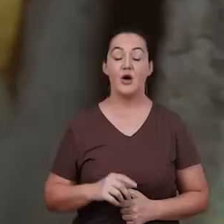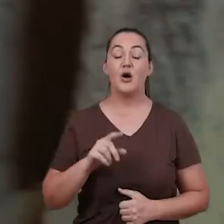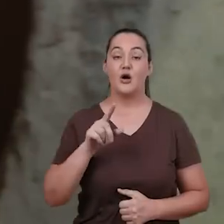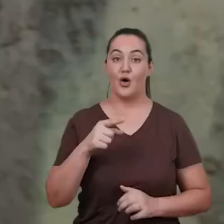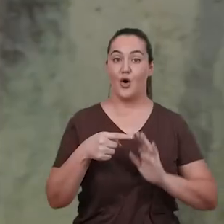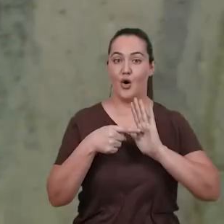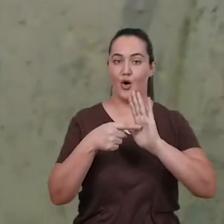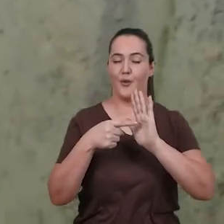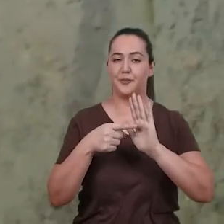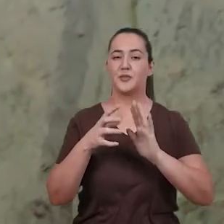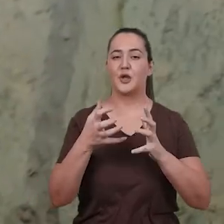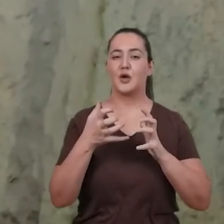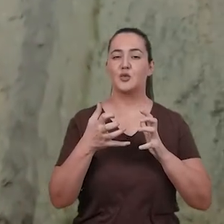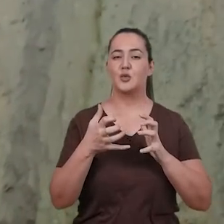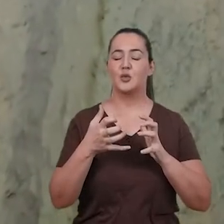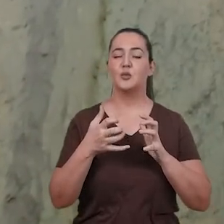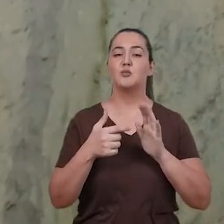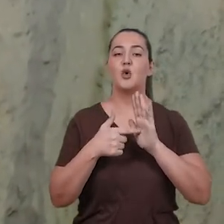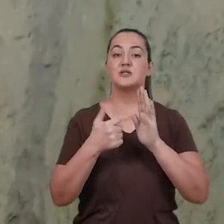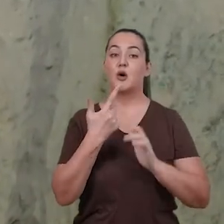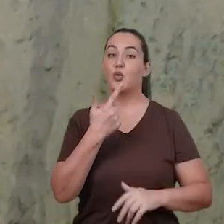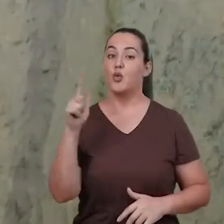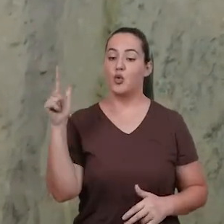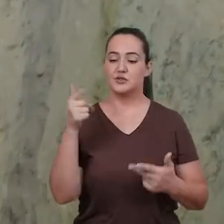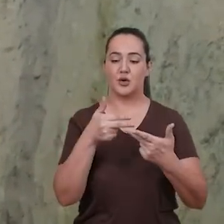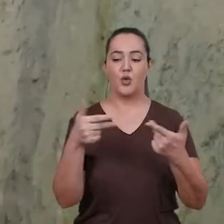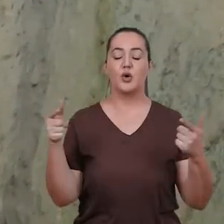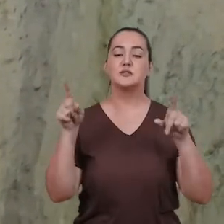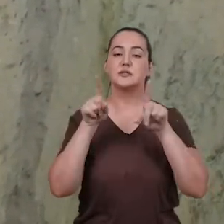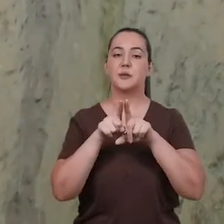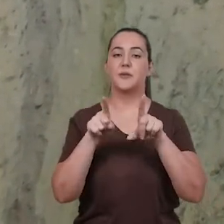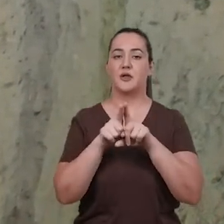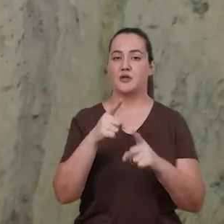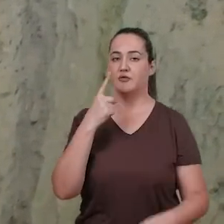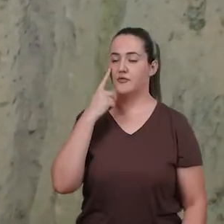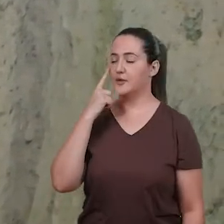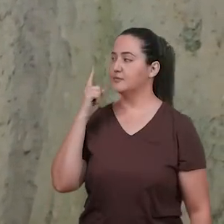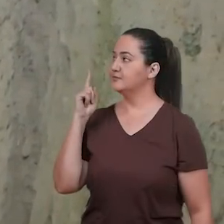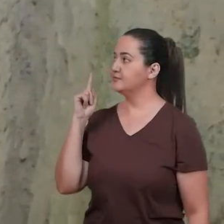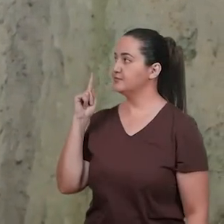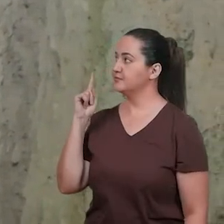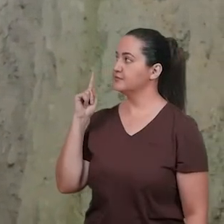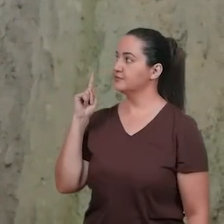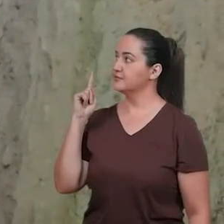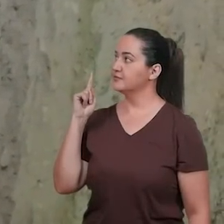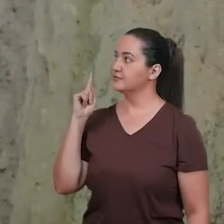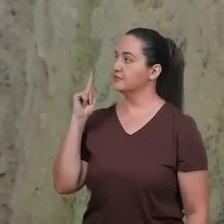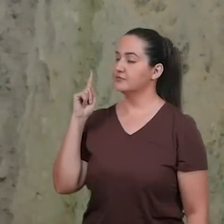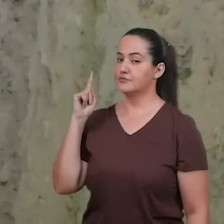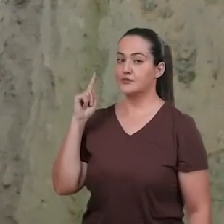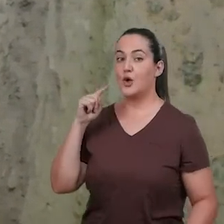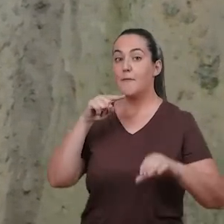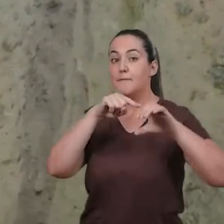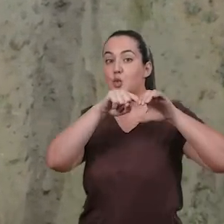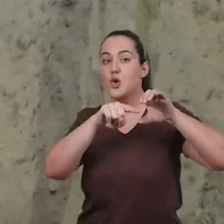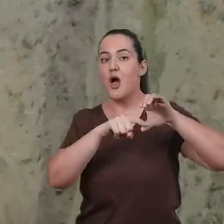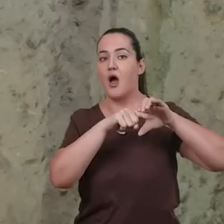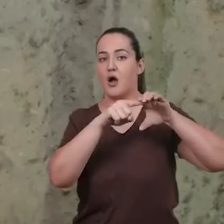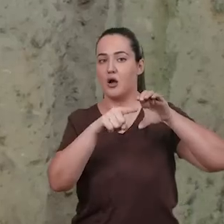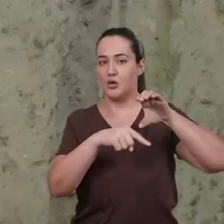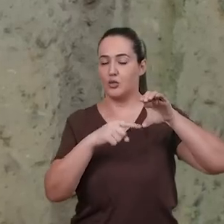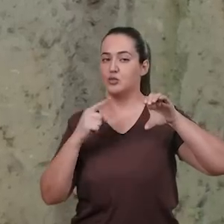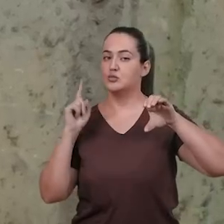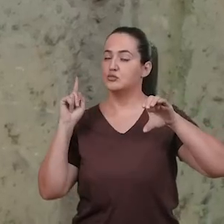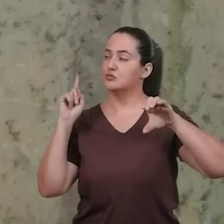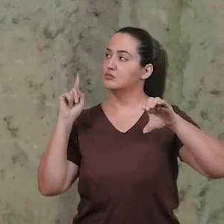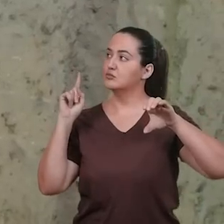Olha aqui que legal. Antes de sair, eu quero mostrar para vocês também uma outra coisa. Olha esse buraco. Vou passar o meu dedo aqui, tá vendo? Olha, tem